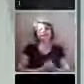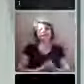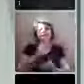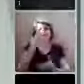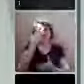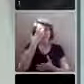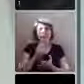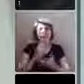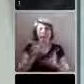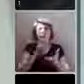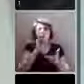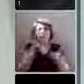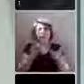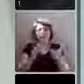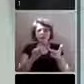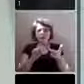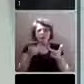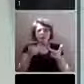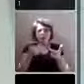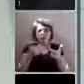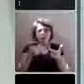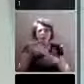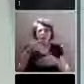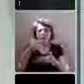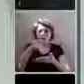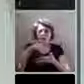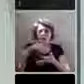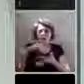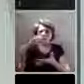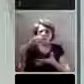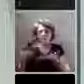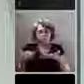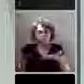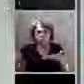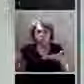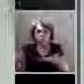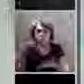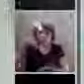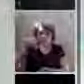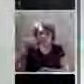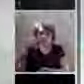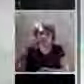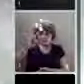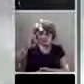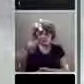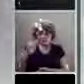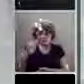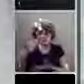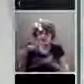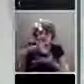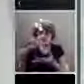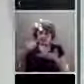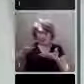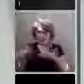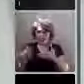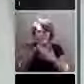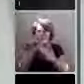tópico 2, quando você fala da lexicografia e metalexicografia, esse parágrafo, para mim, ficou